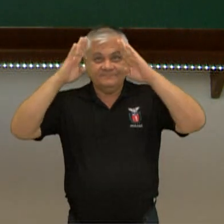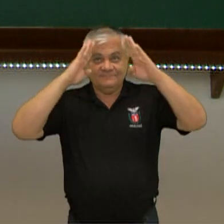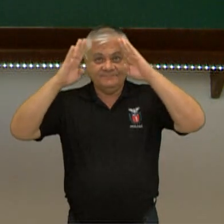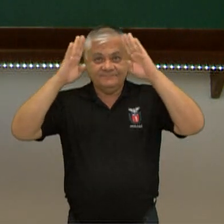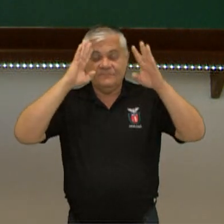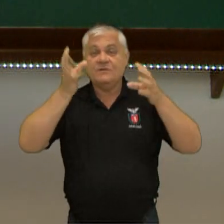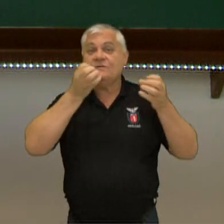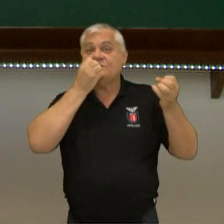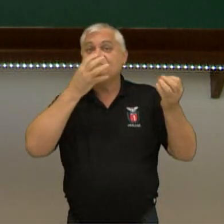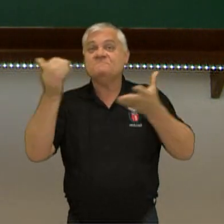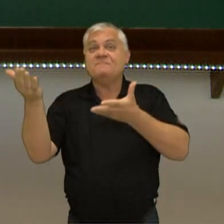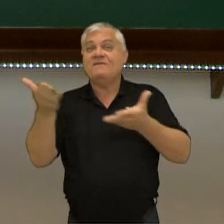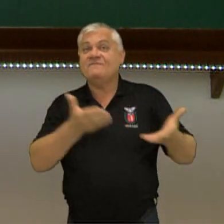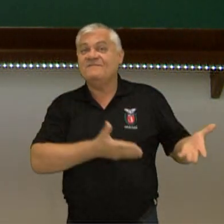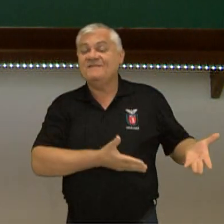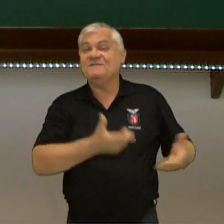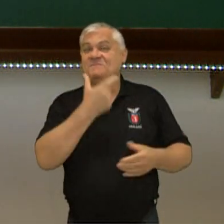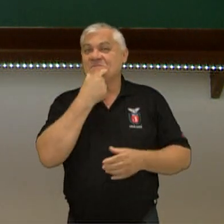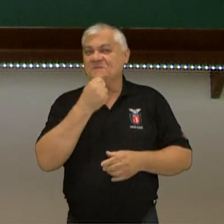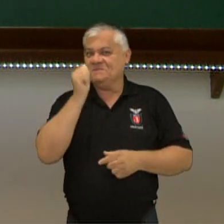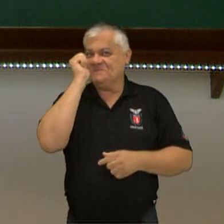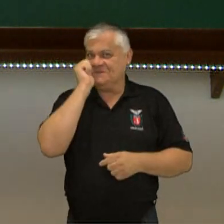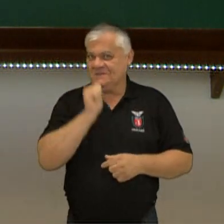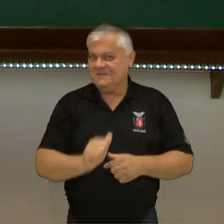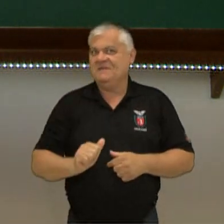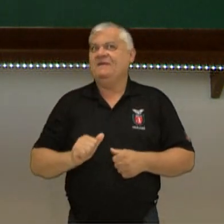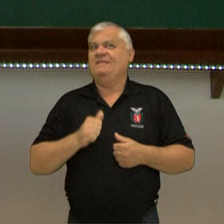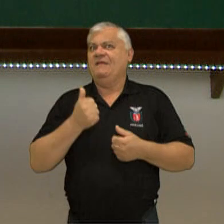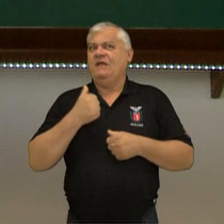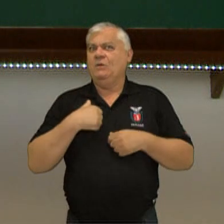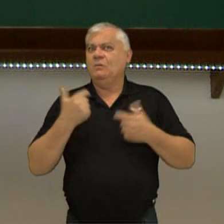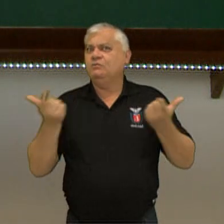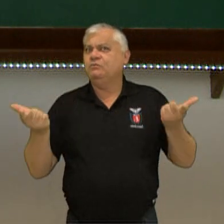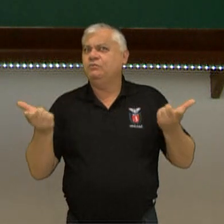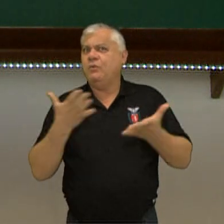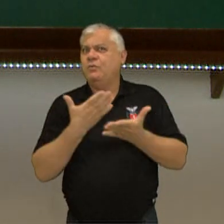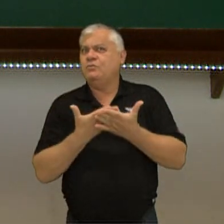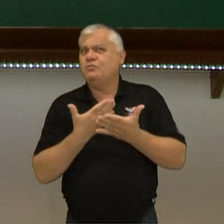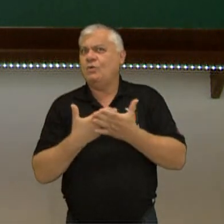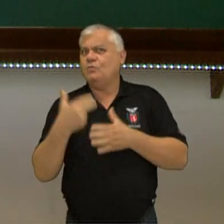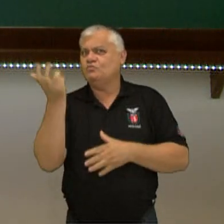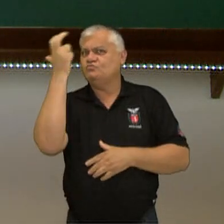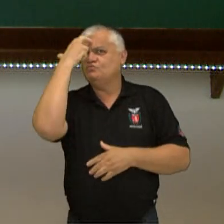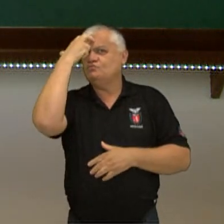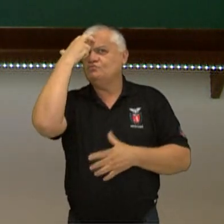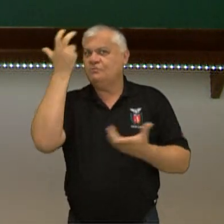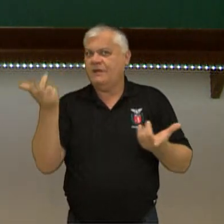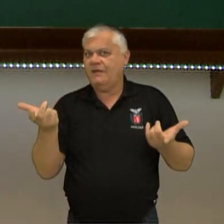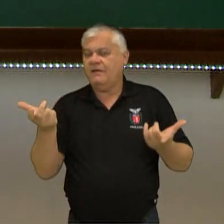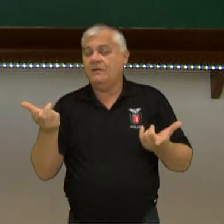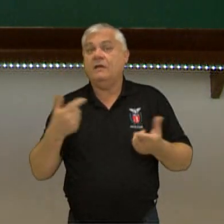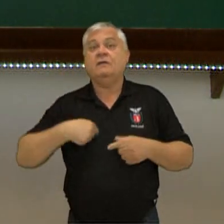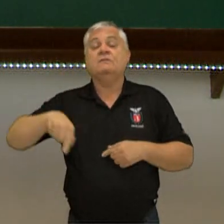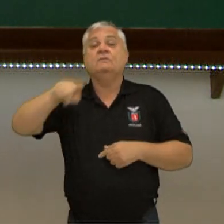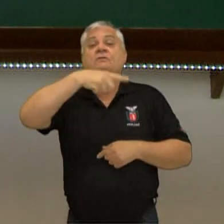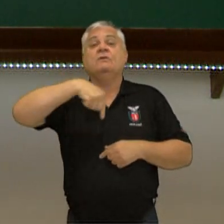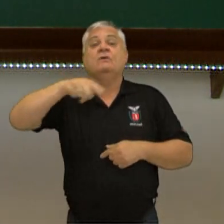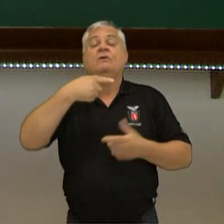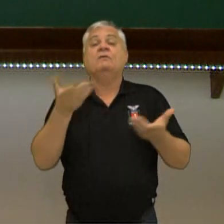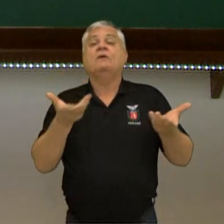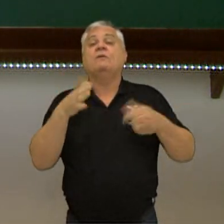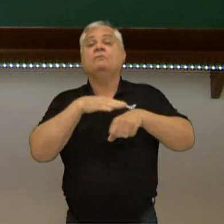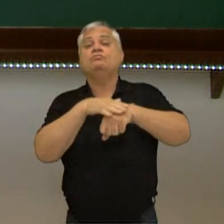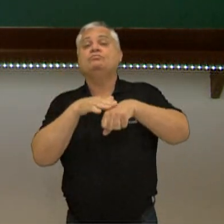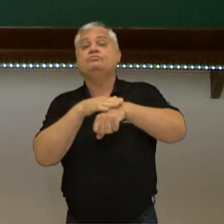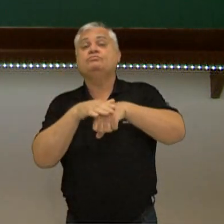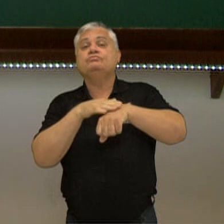sejam todos e todas bem-vindos e bem-vindas, aventureiros da cultura. E nós vamos conversar